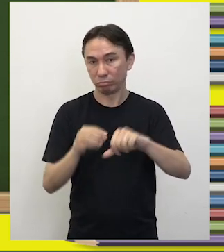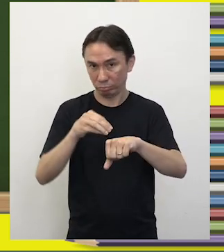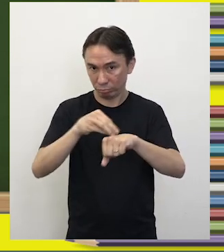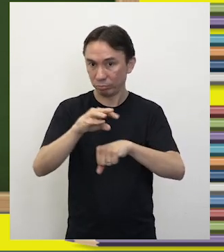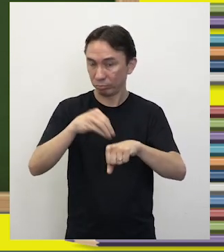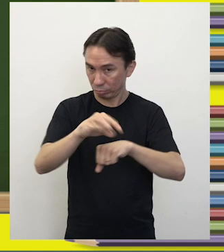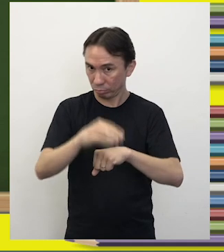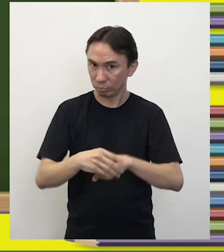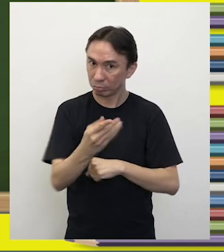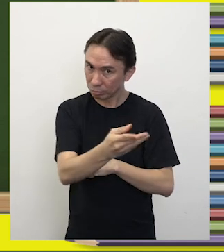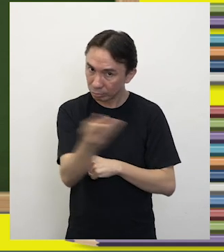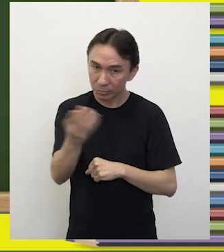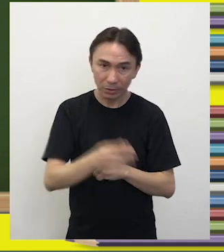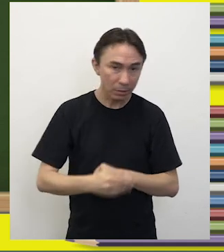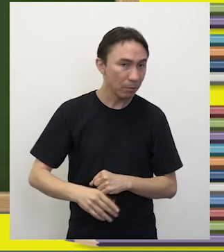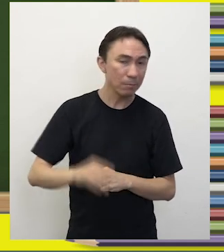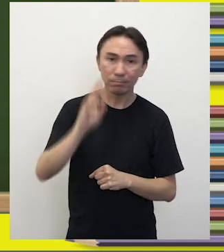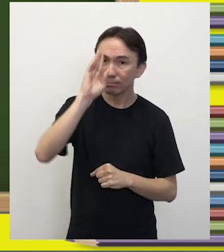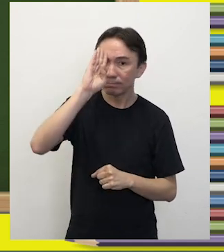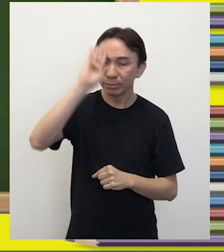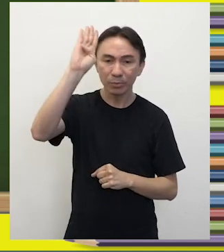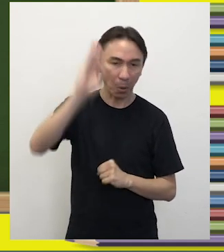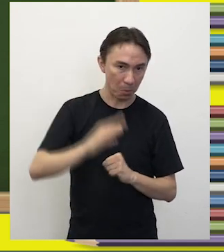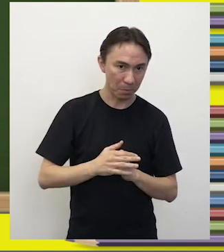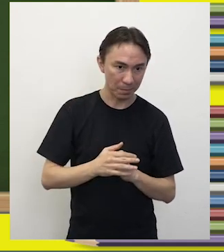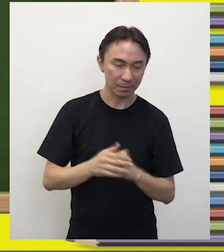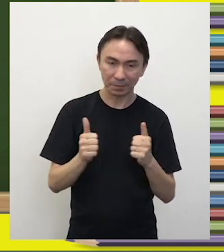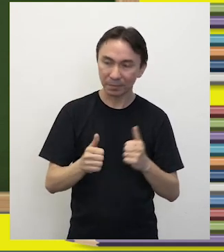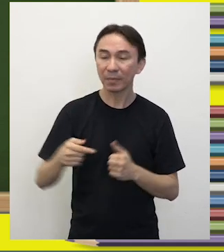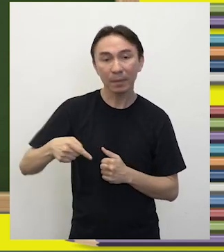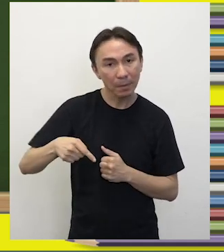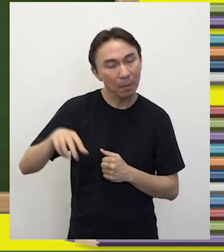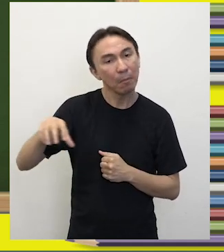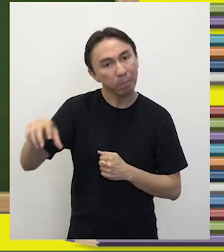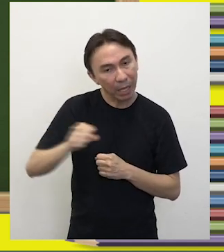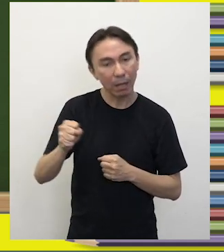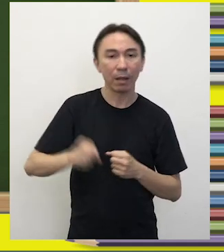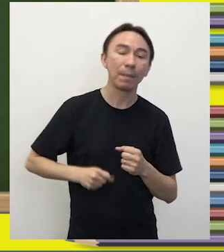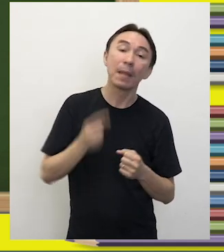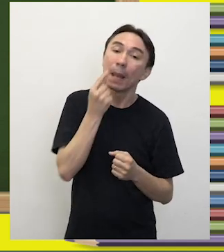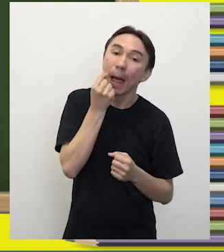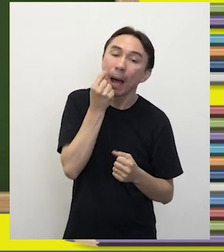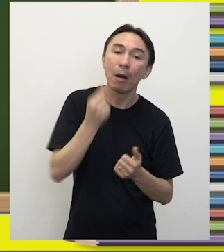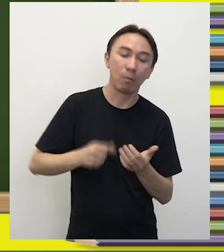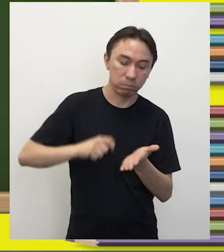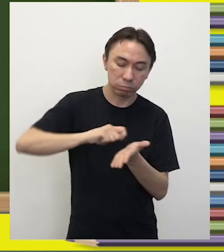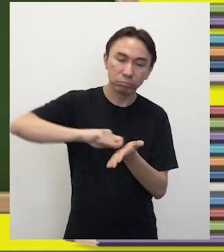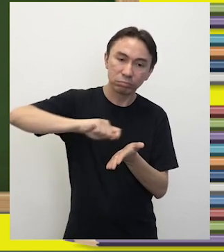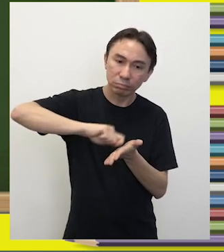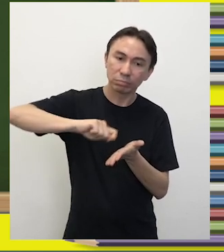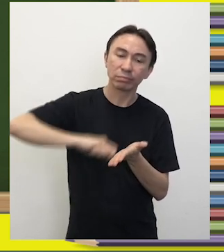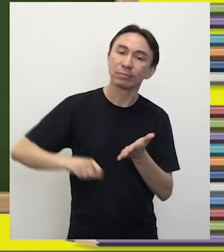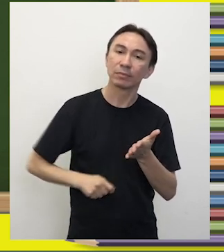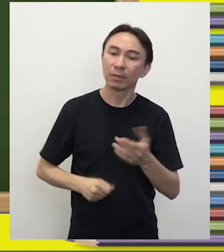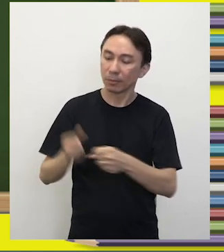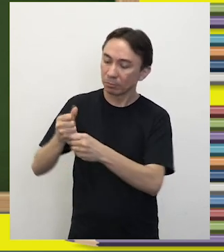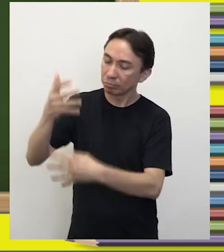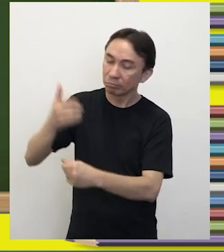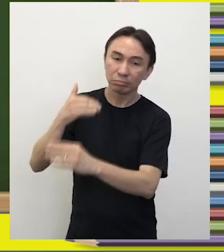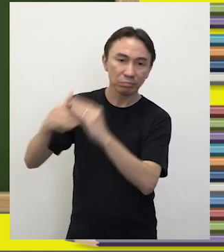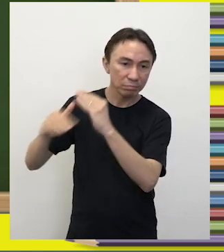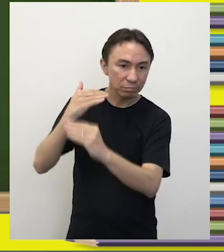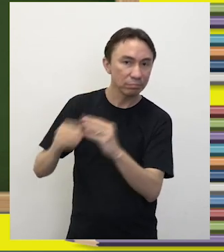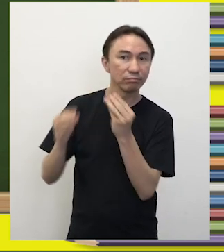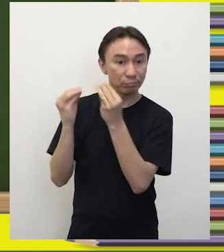ajudar a gente a escrever essa história. Corra lá, pega seu lápis e caderno, faça os comentários de vocês no chat, anotem as